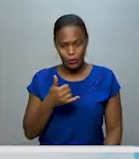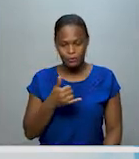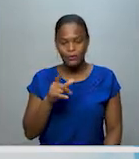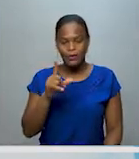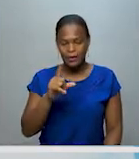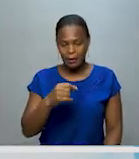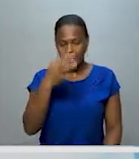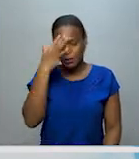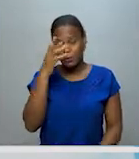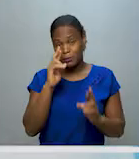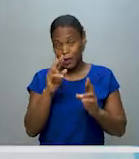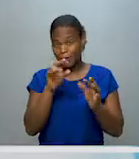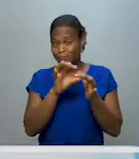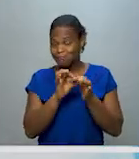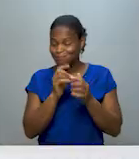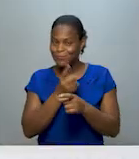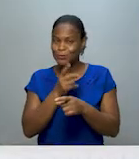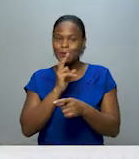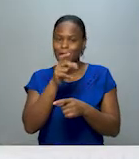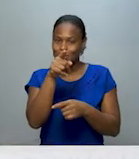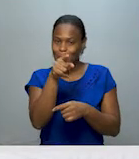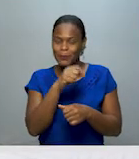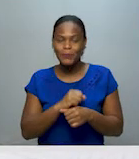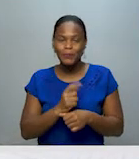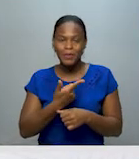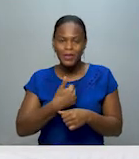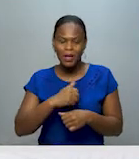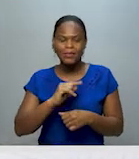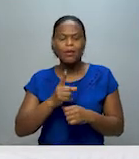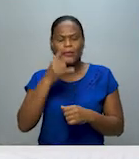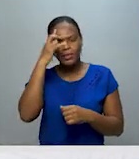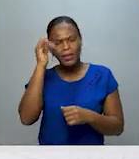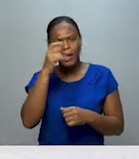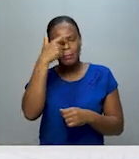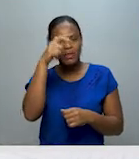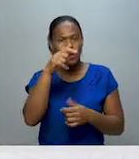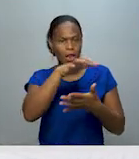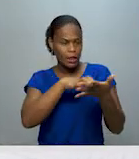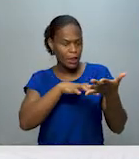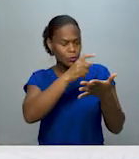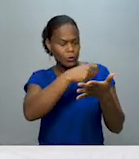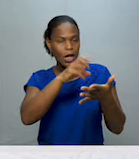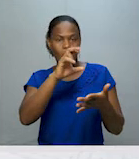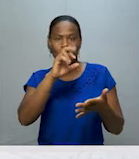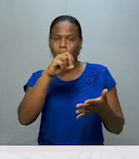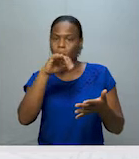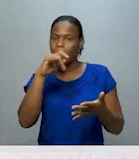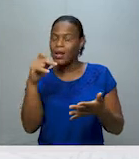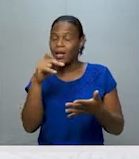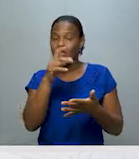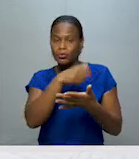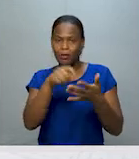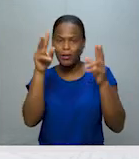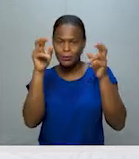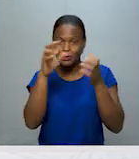esteja coincidindo com a sua resposta, nós temos a intenção do cronista em relação ao assunto do texto é chamar